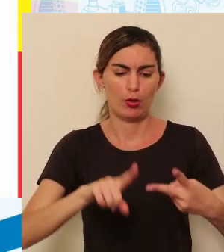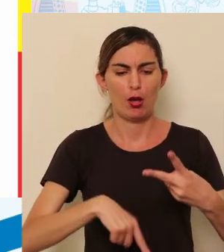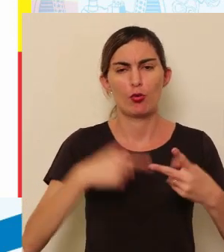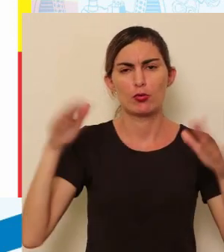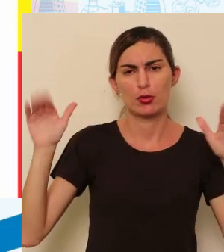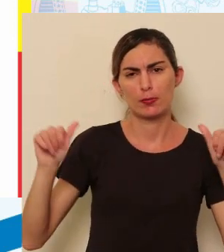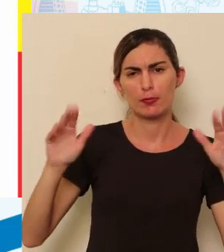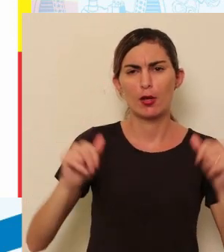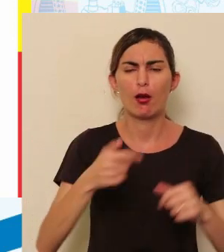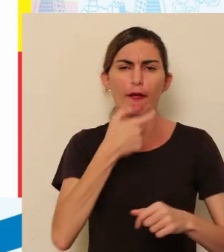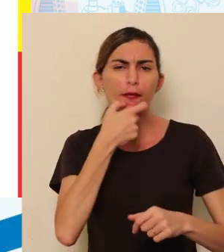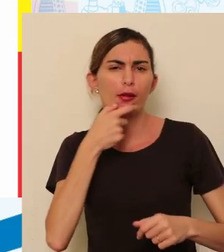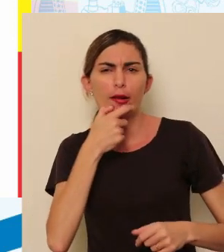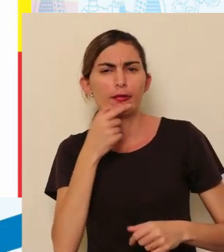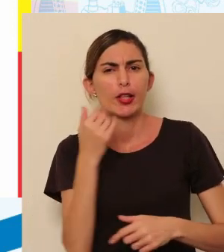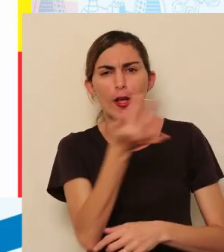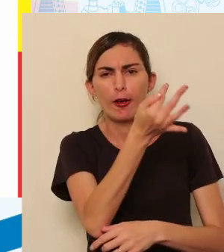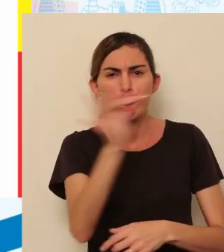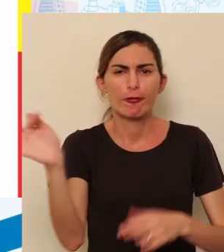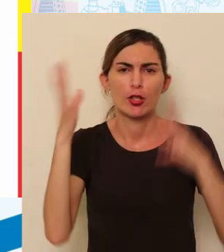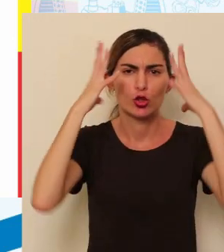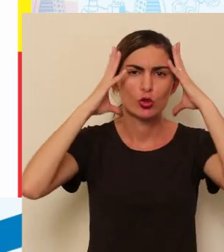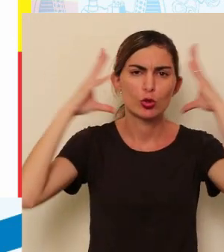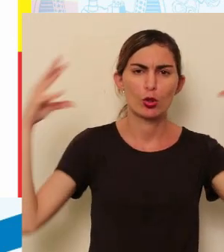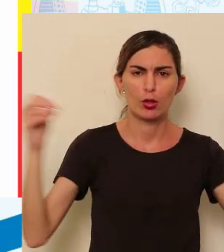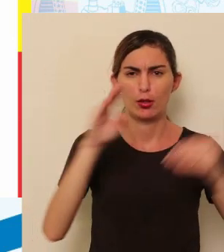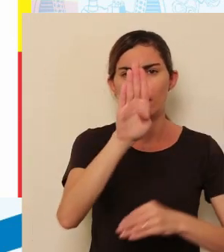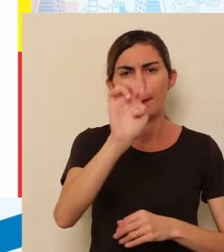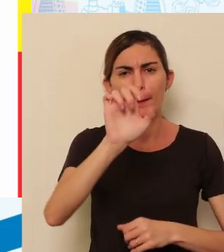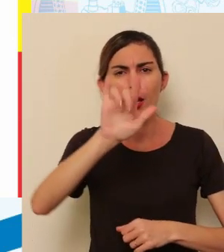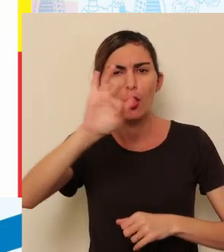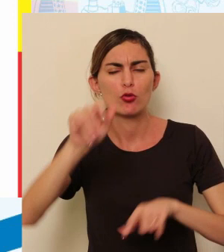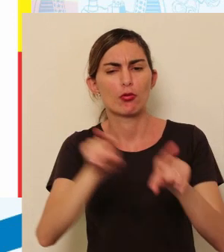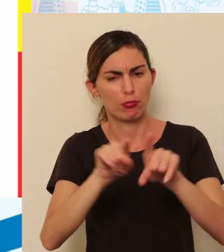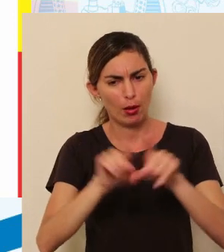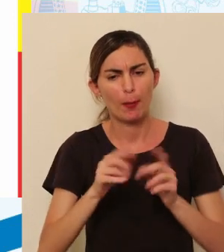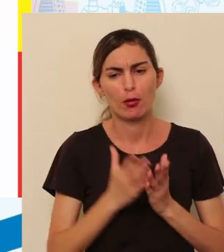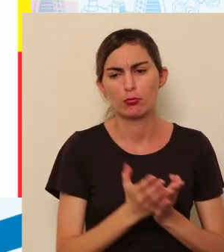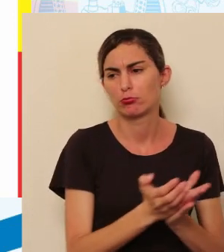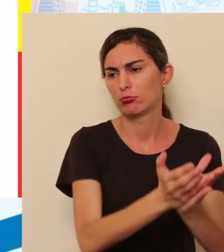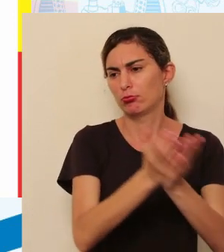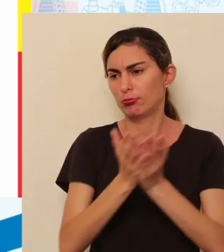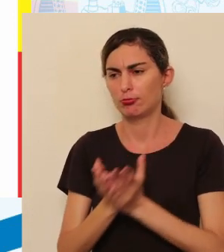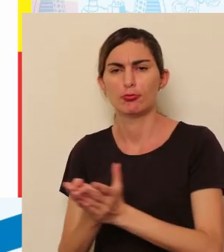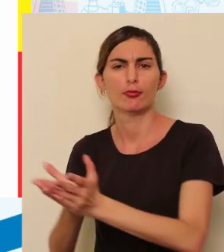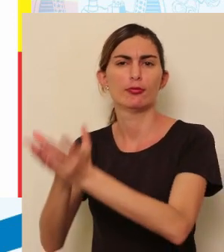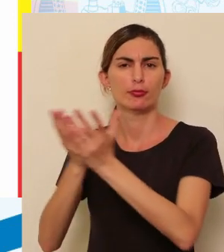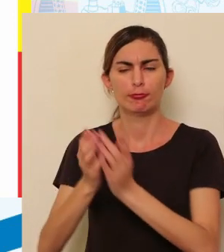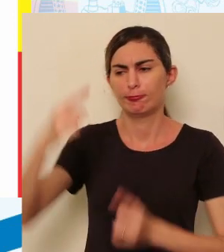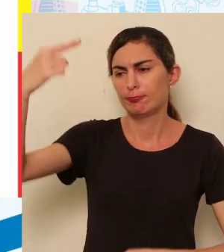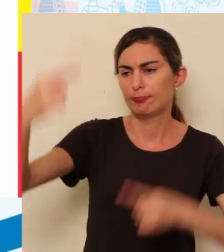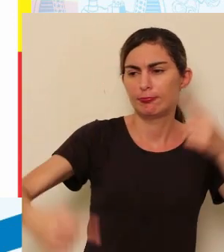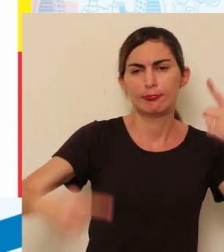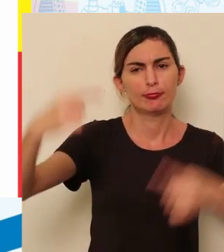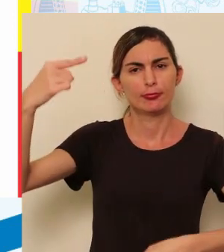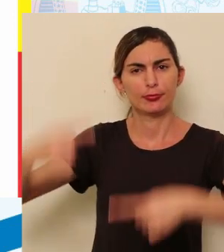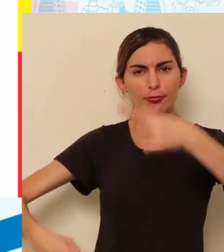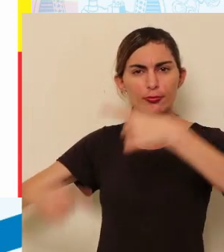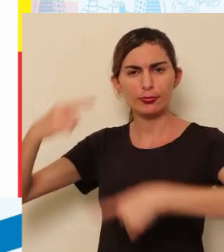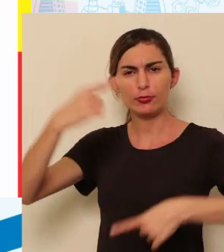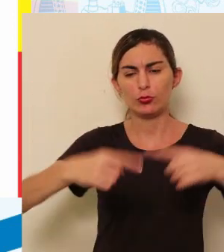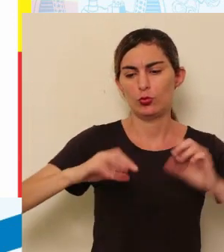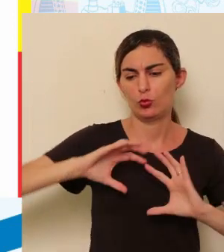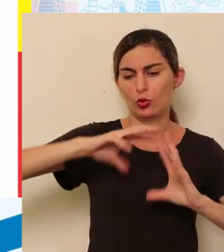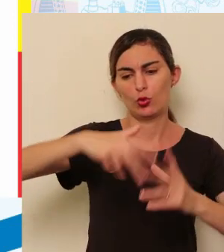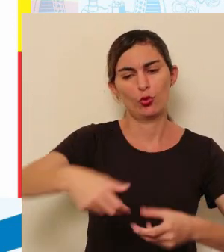Inglaterra, a França, a Holanda e a Bélgica também desenvolveram suas frotas náuticas e passaram a disputar o